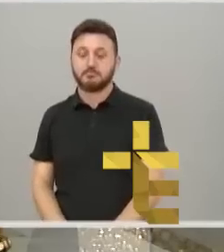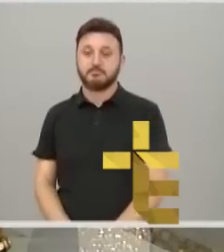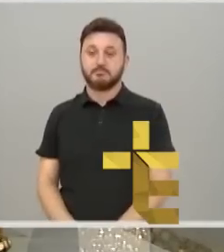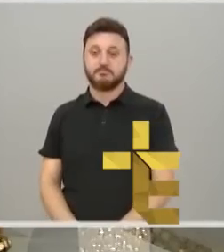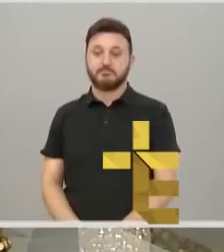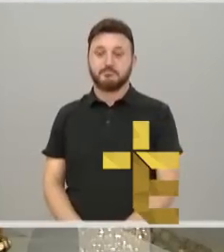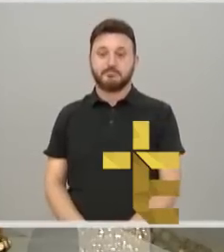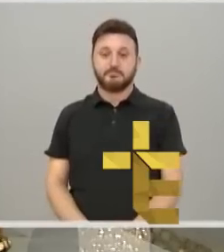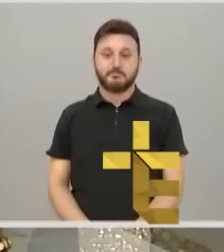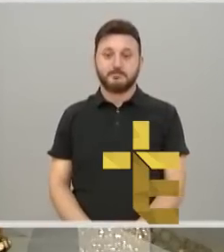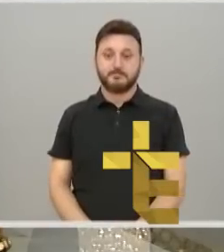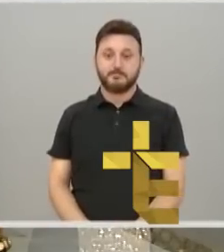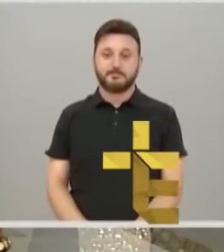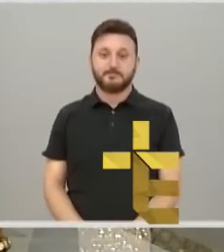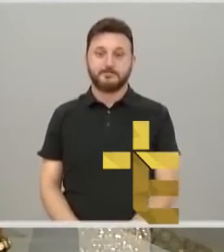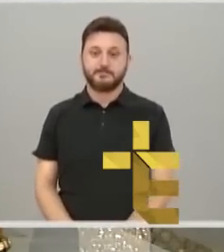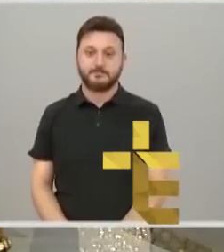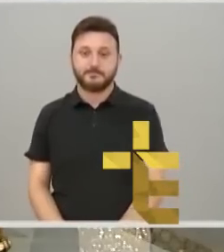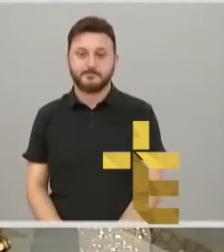violência.